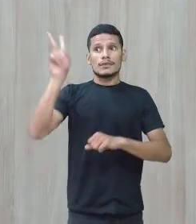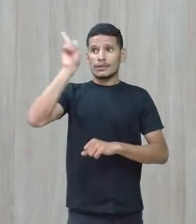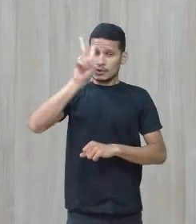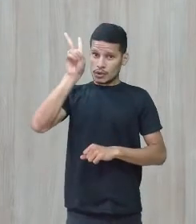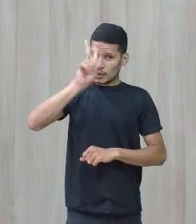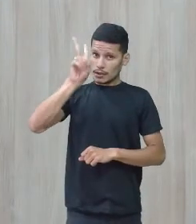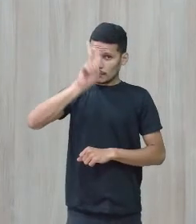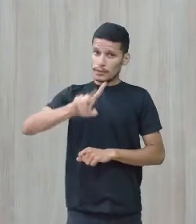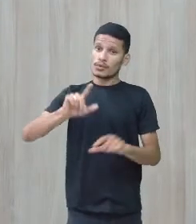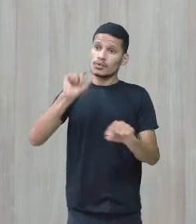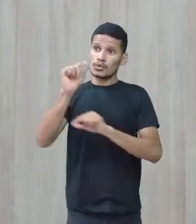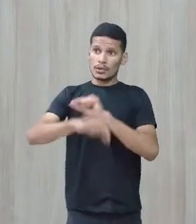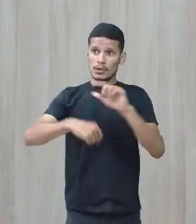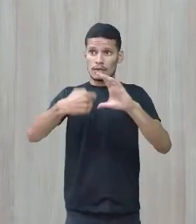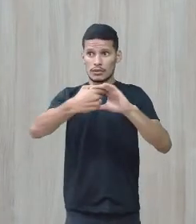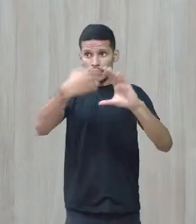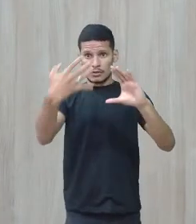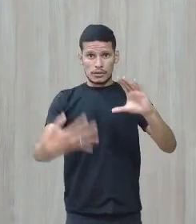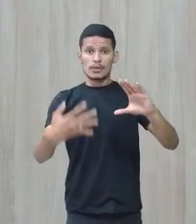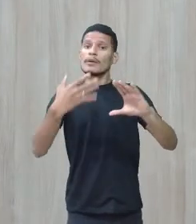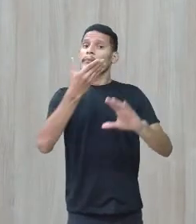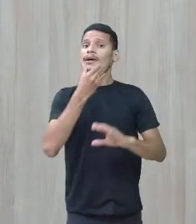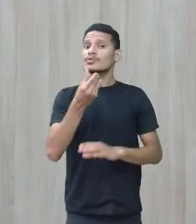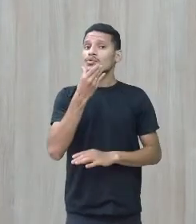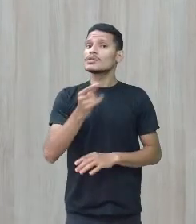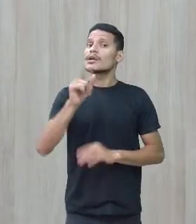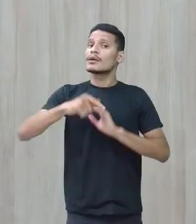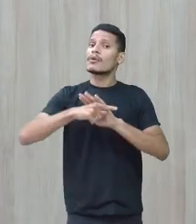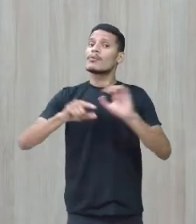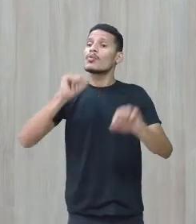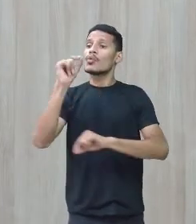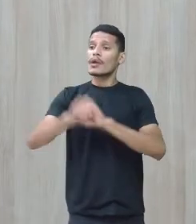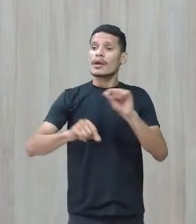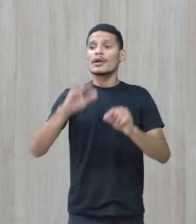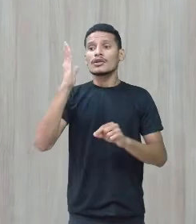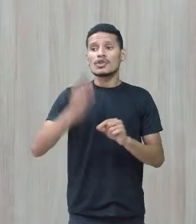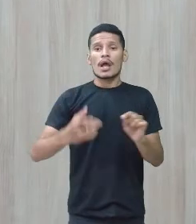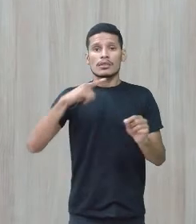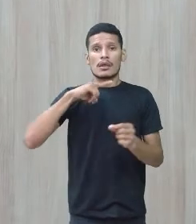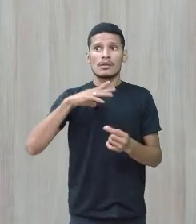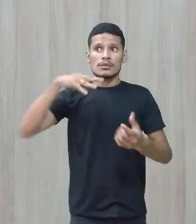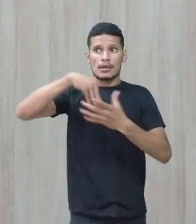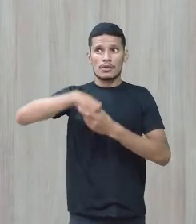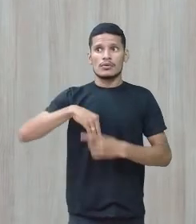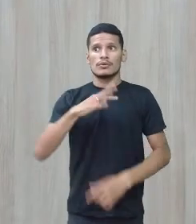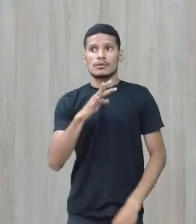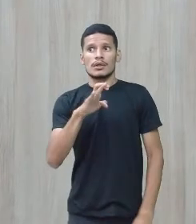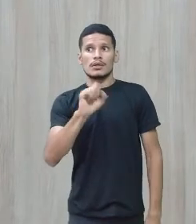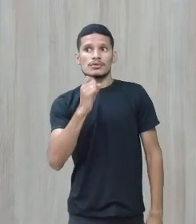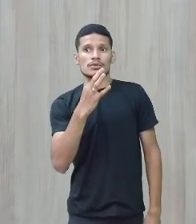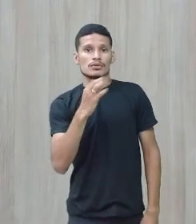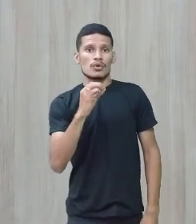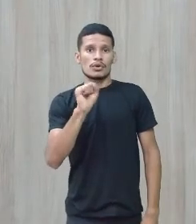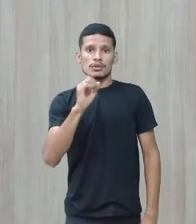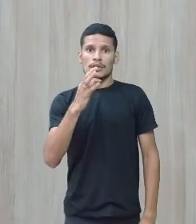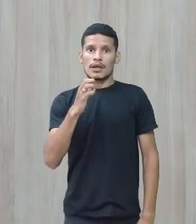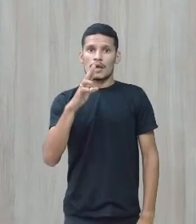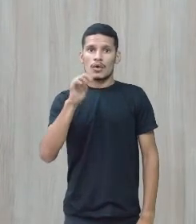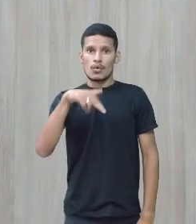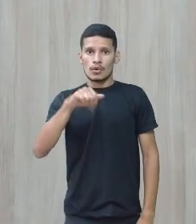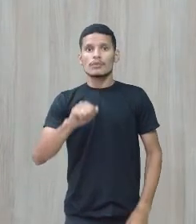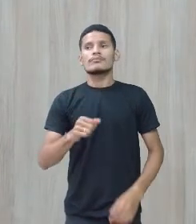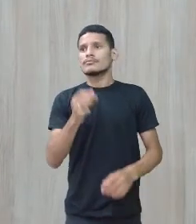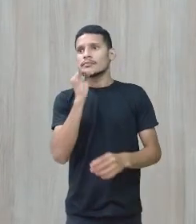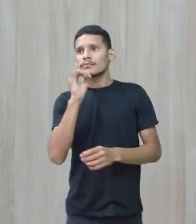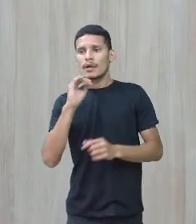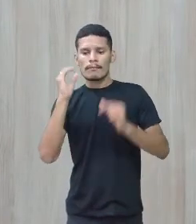Historicamente, as características masculinas são adquiridas através desse hormônio da testosterona. Então, por exemplo, a barba, né?